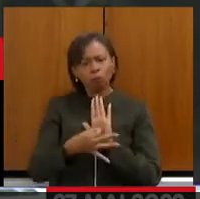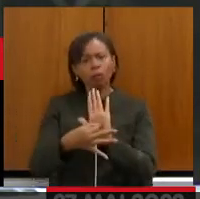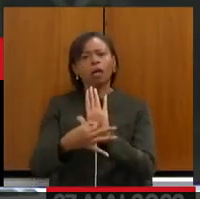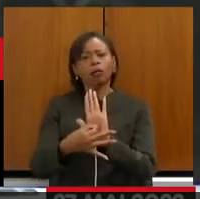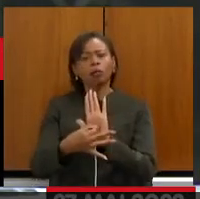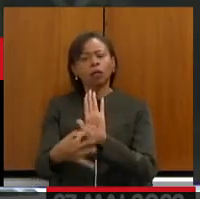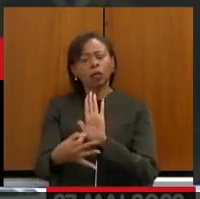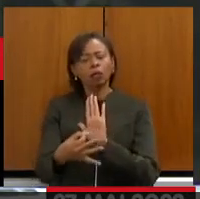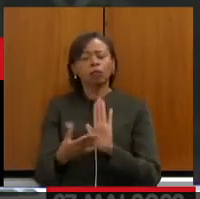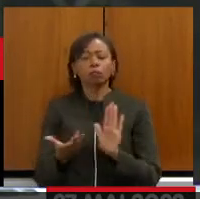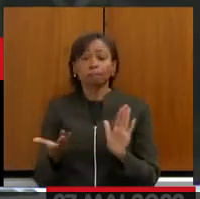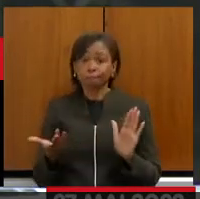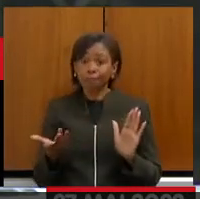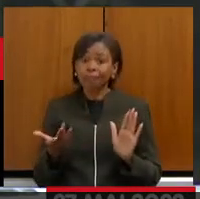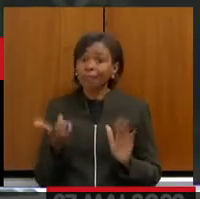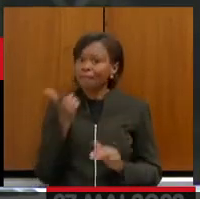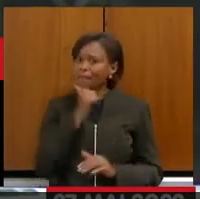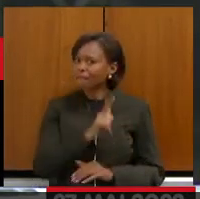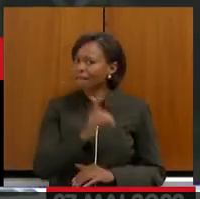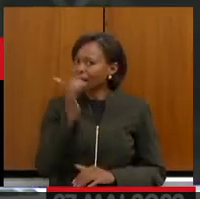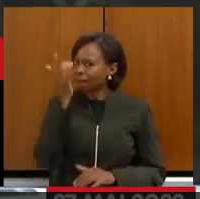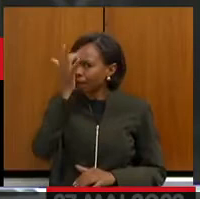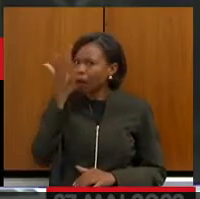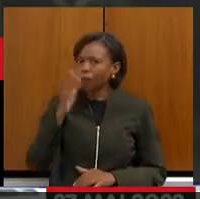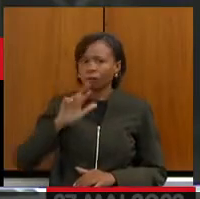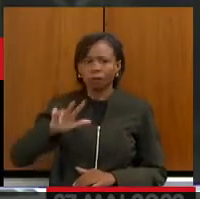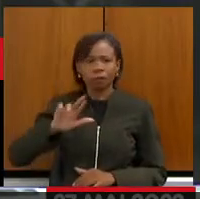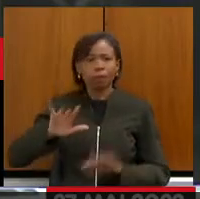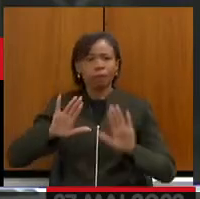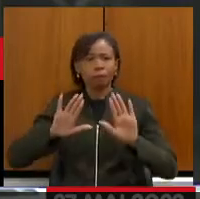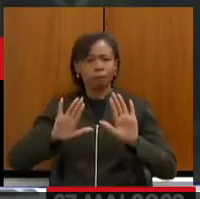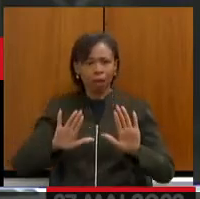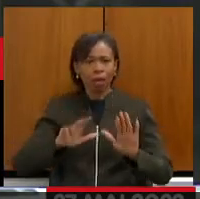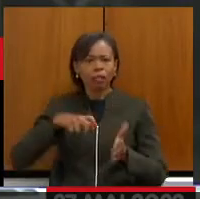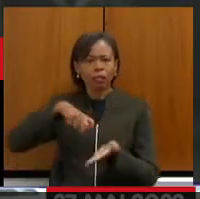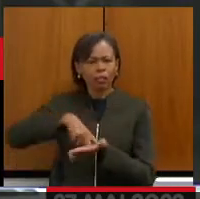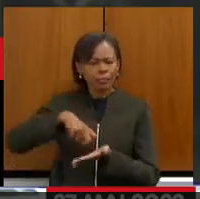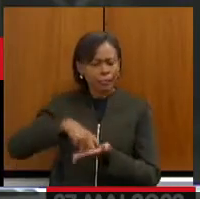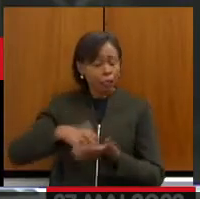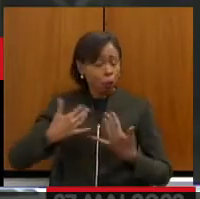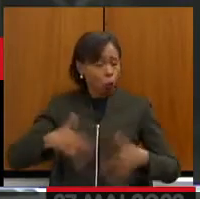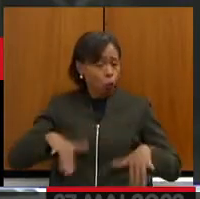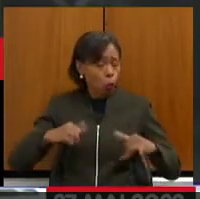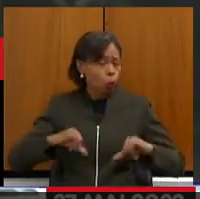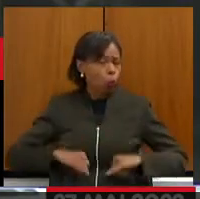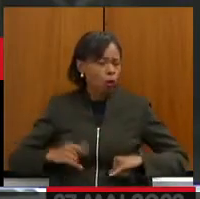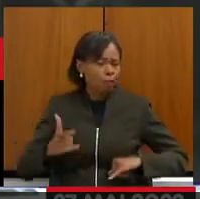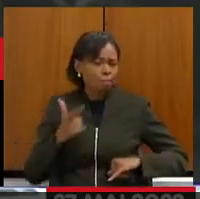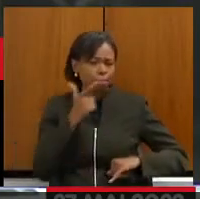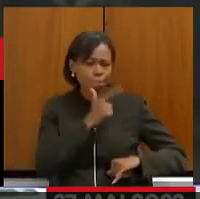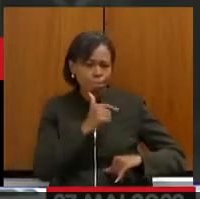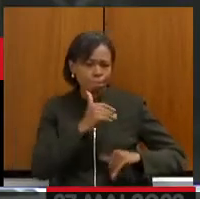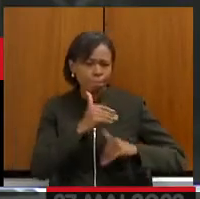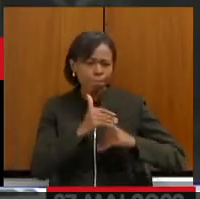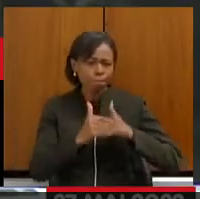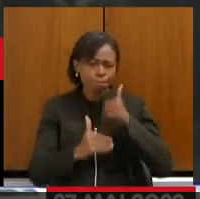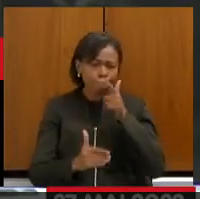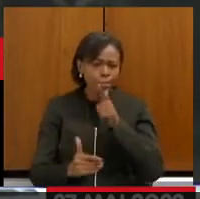não foi uma conquista fácil mas a duras penas estamos conseguindo